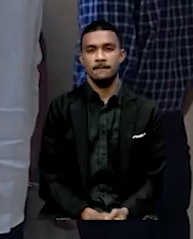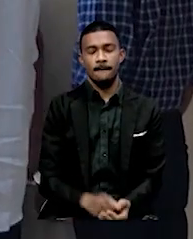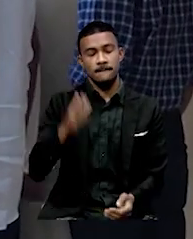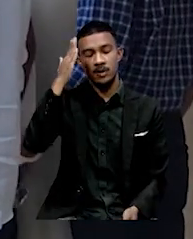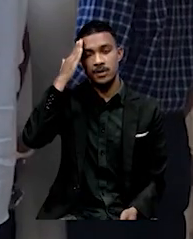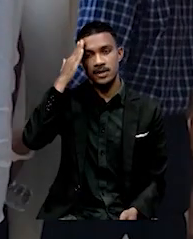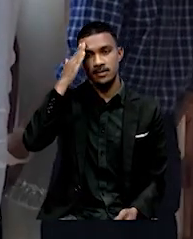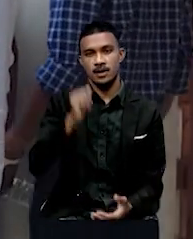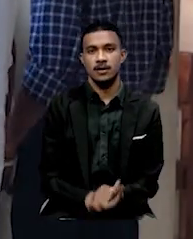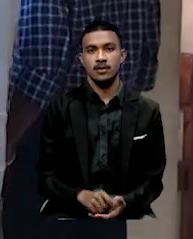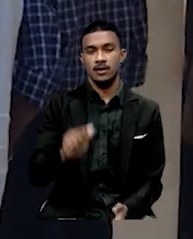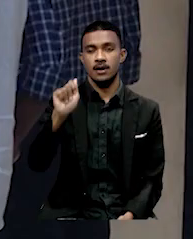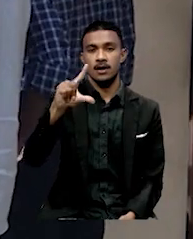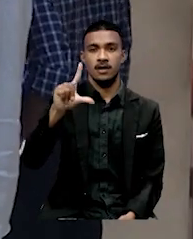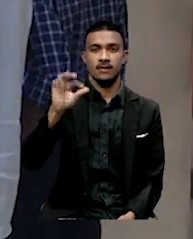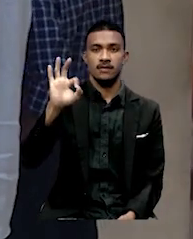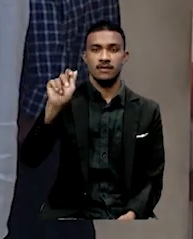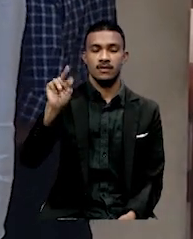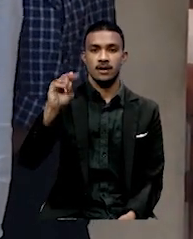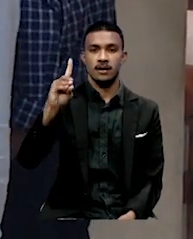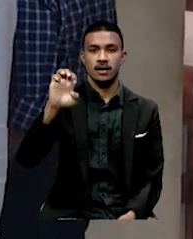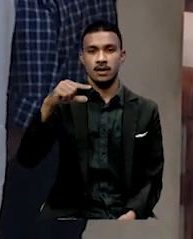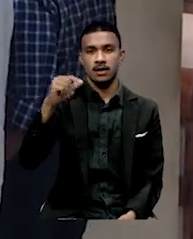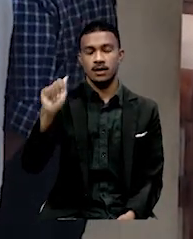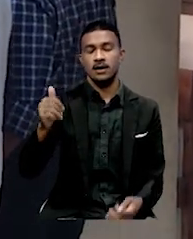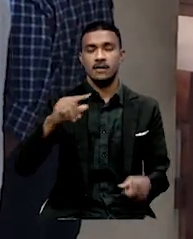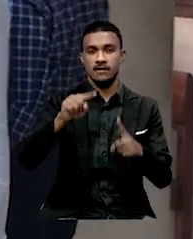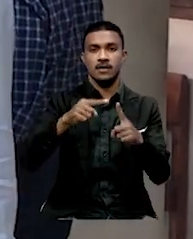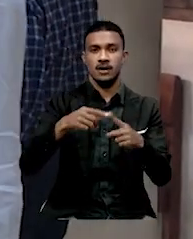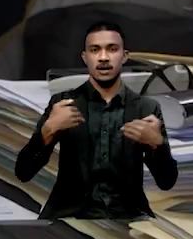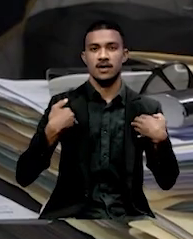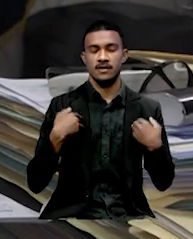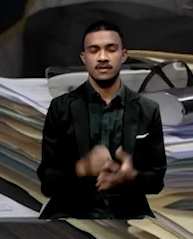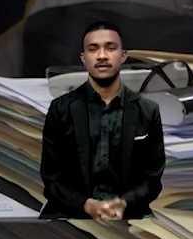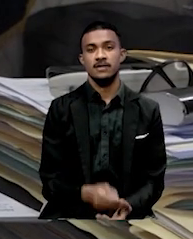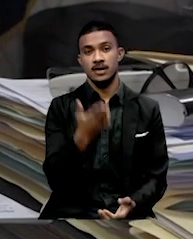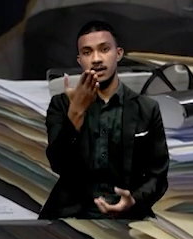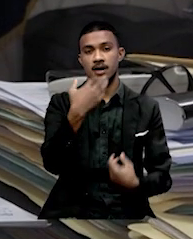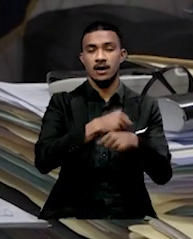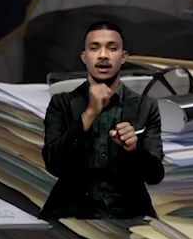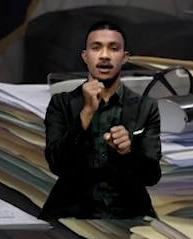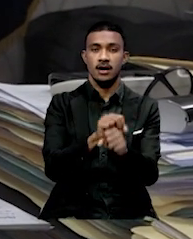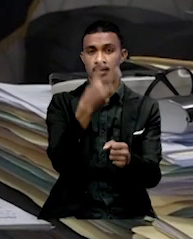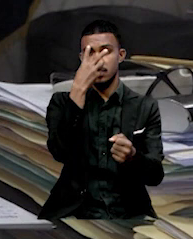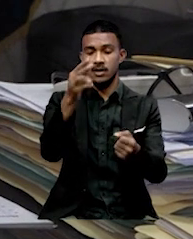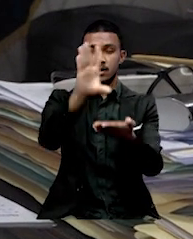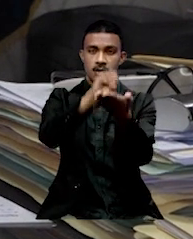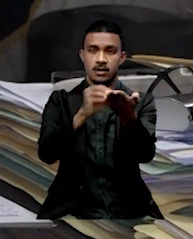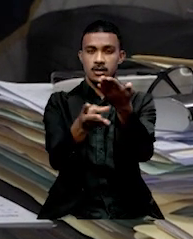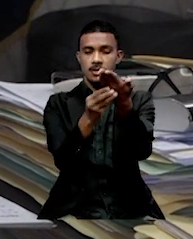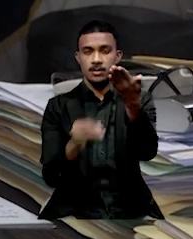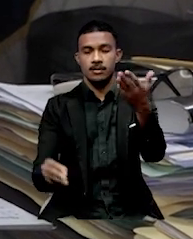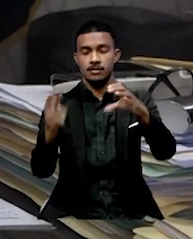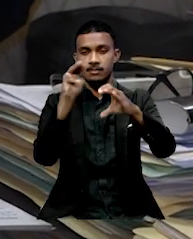kunyisimentu alfanias ni generasi iya main hira iya ya halo scan bape merkaduria sira